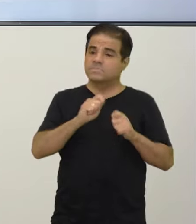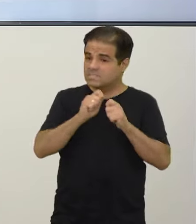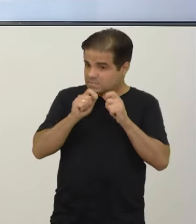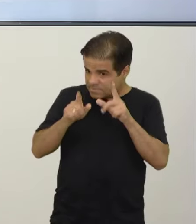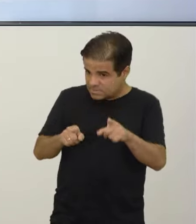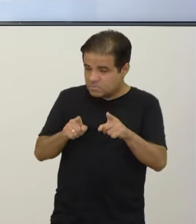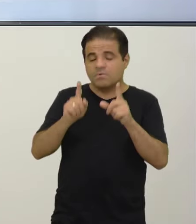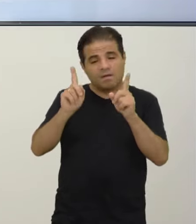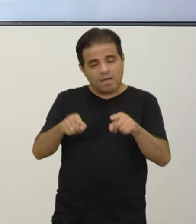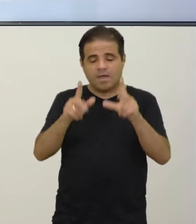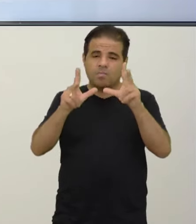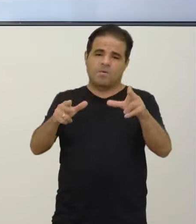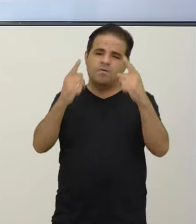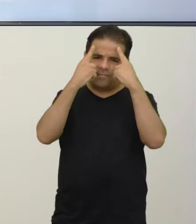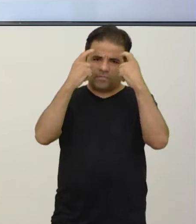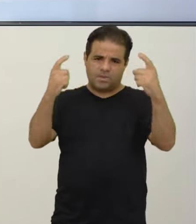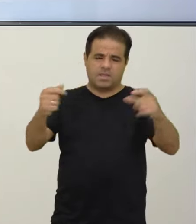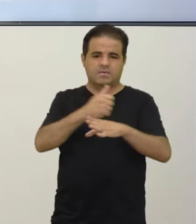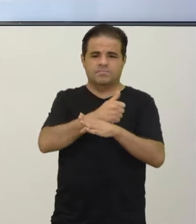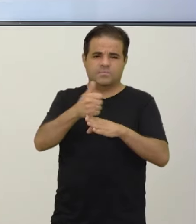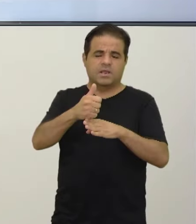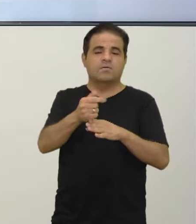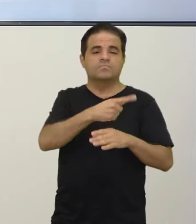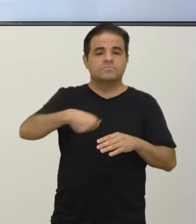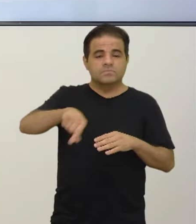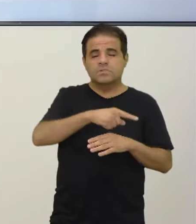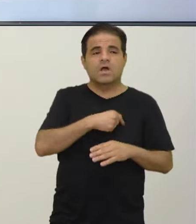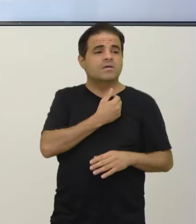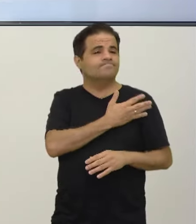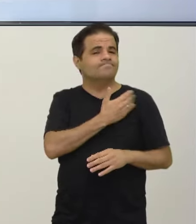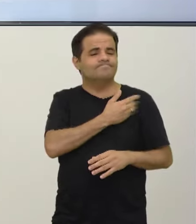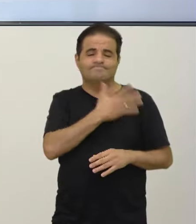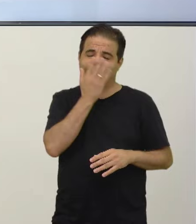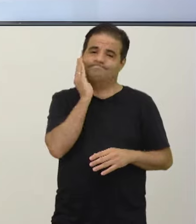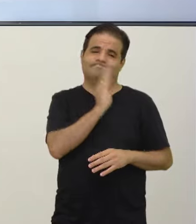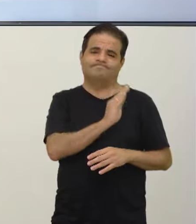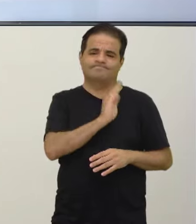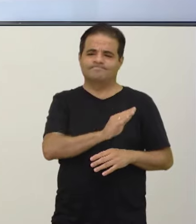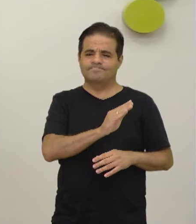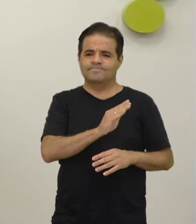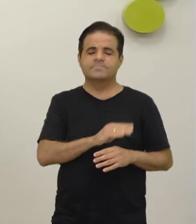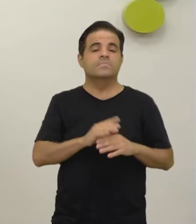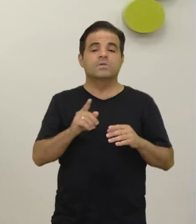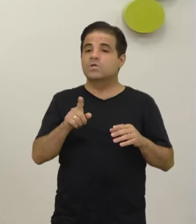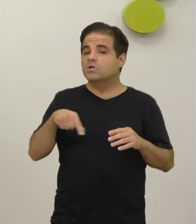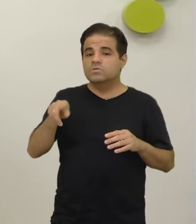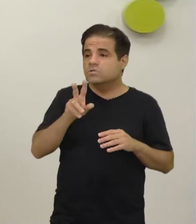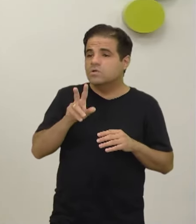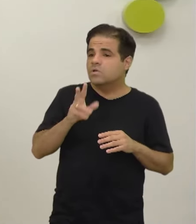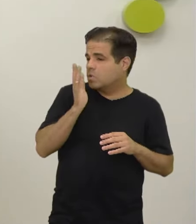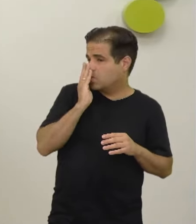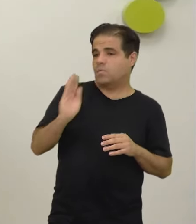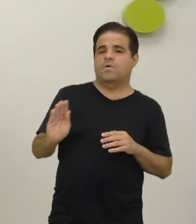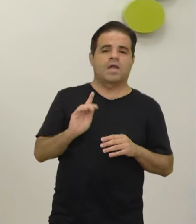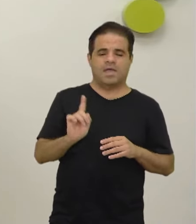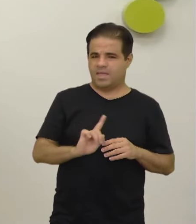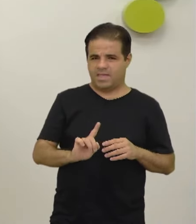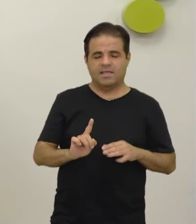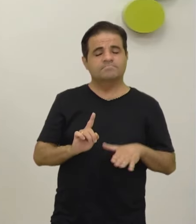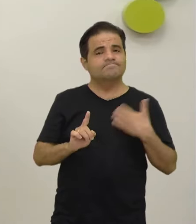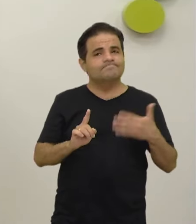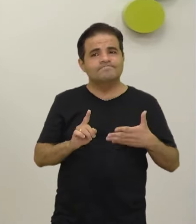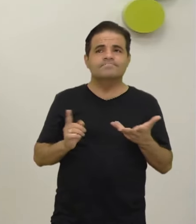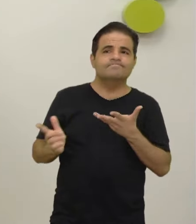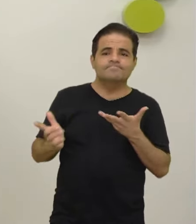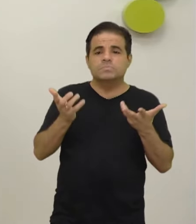também é um tipo de violência moral. Só que a gente ignora. Sim. Quer dizer, a gente não vai ignorar, né? A gente